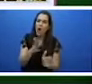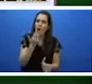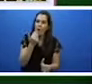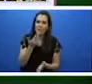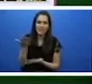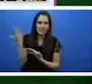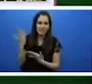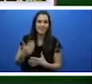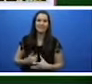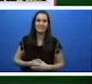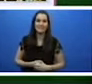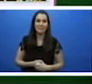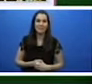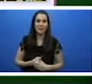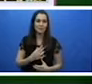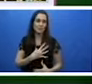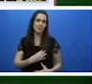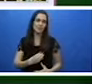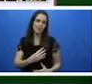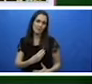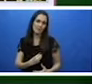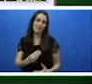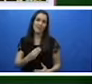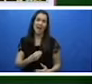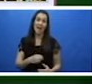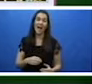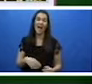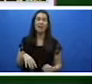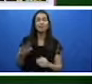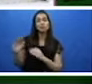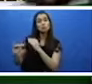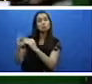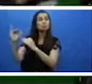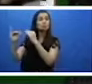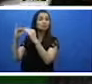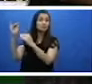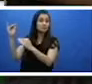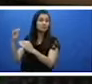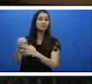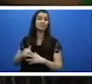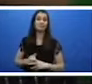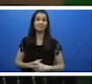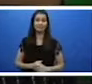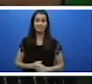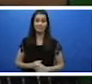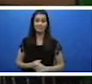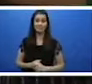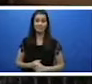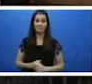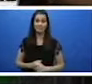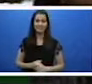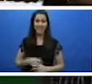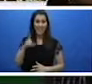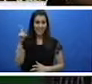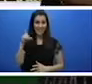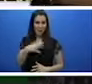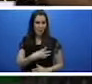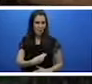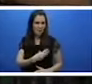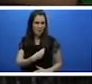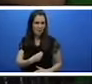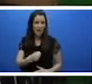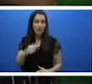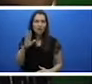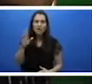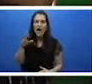animalzinho está mamando, olha, até ele crescer saudável, tá? E enquanto ainda está mamando, o filhote